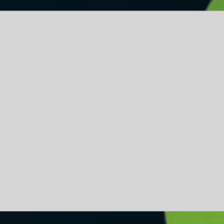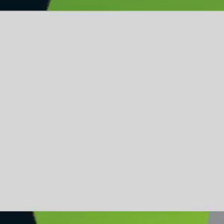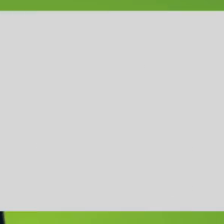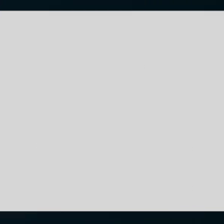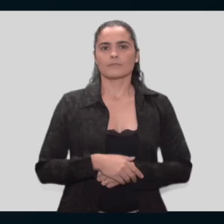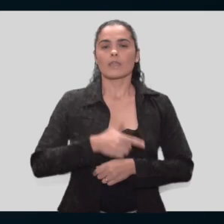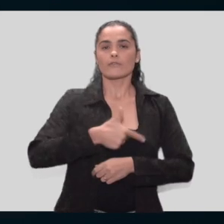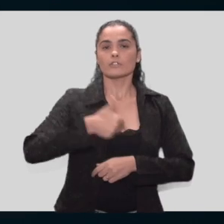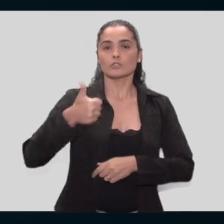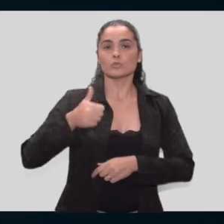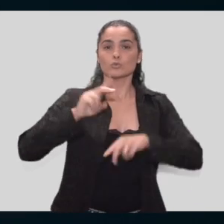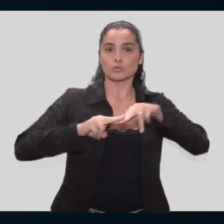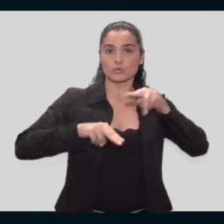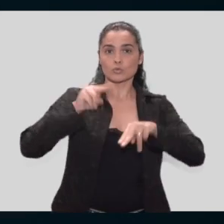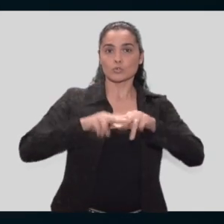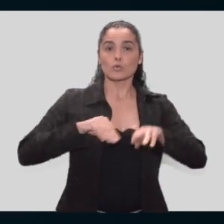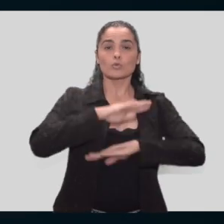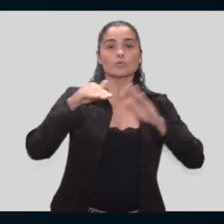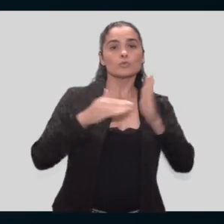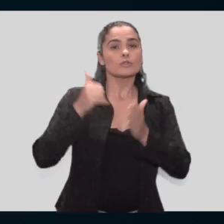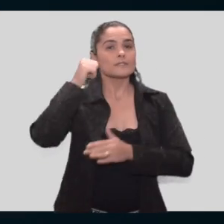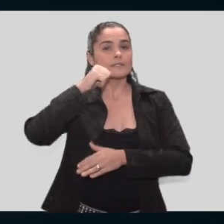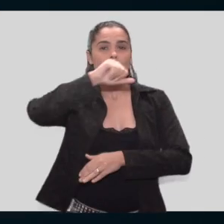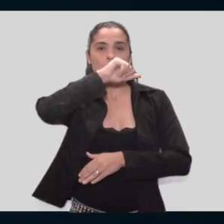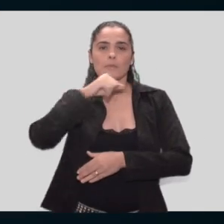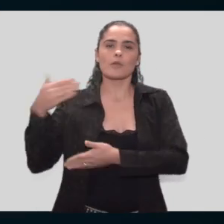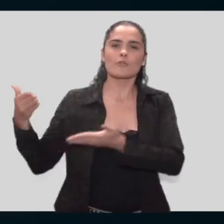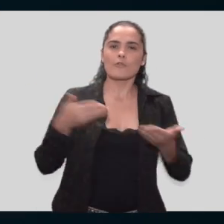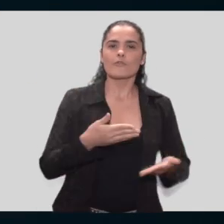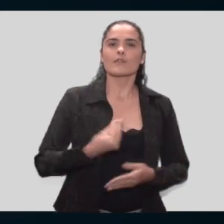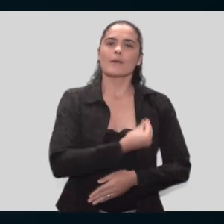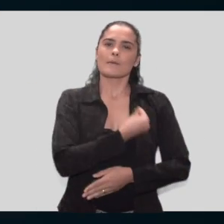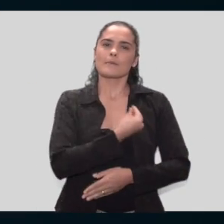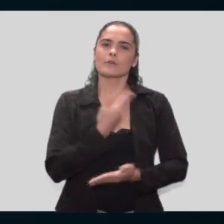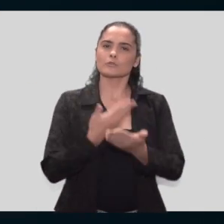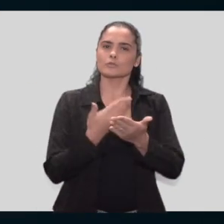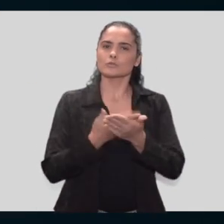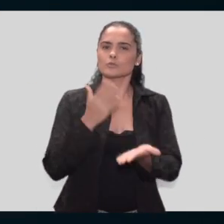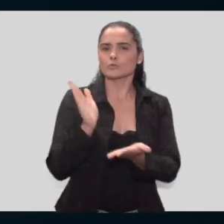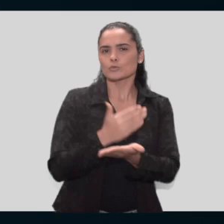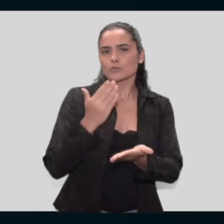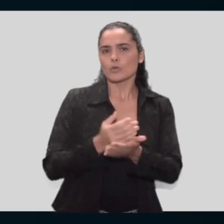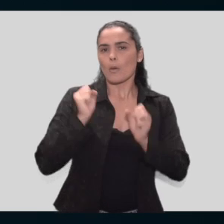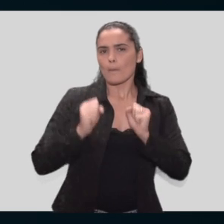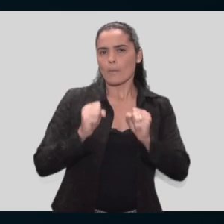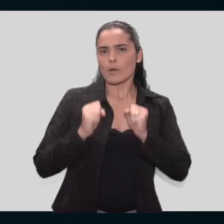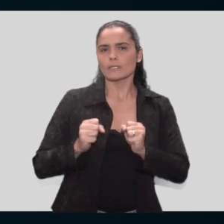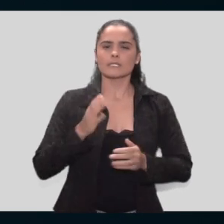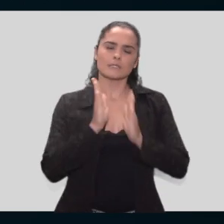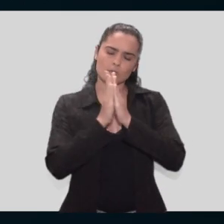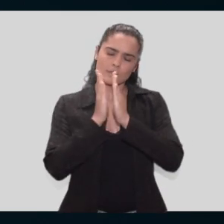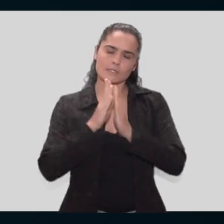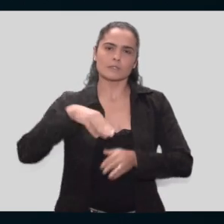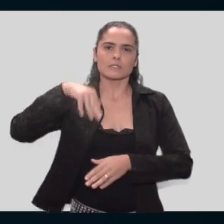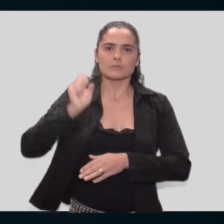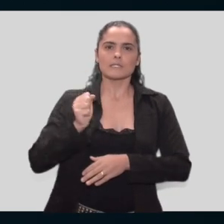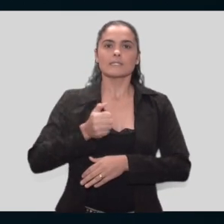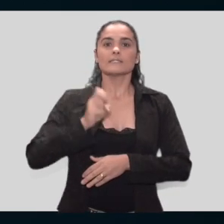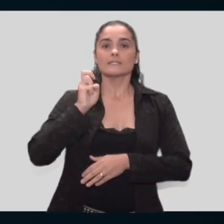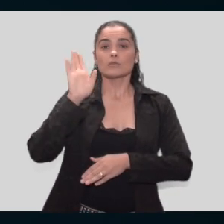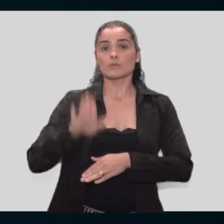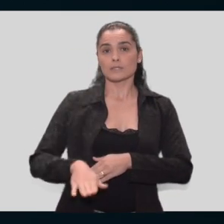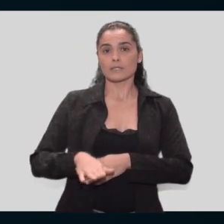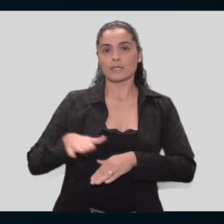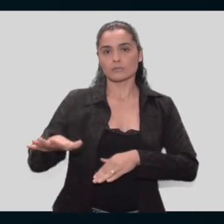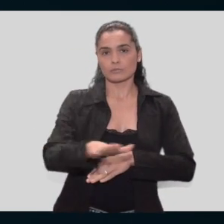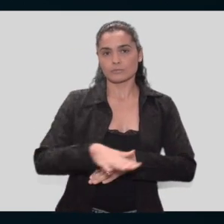como ajudar. No dia 21 de junho, todas as mães da nossa igreja estão convidadas a participar do estudo do livro O Poder da Oração das